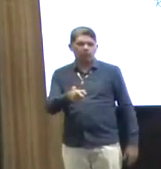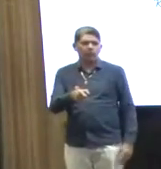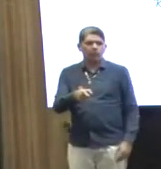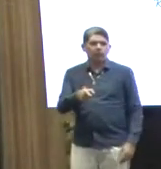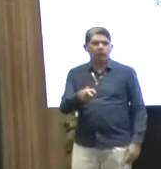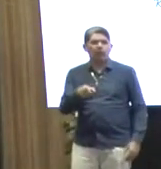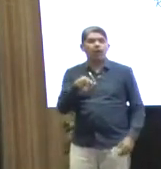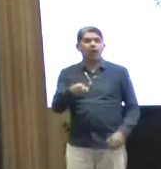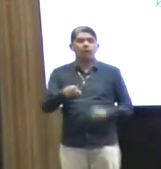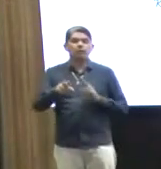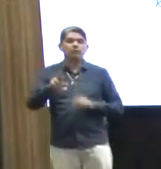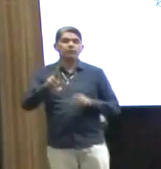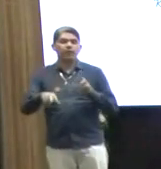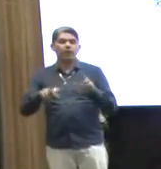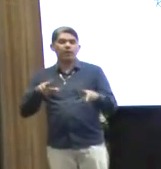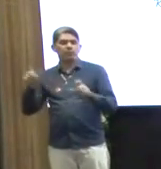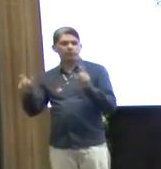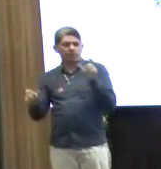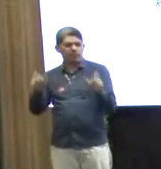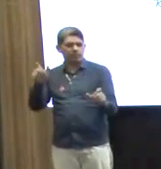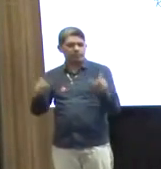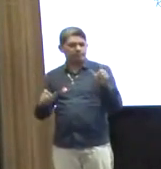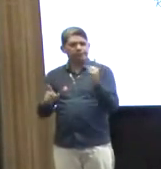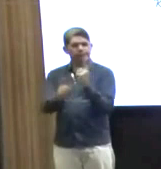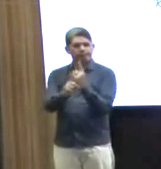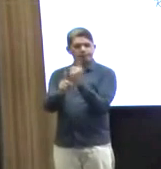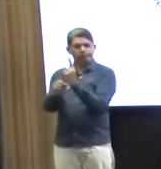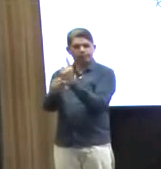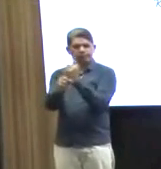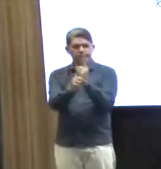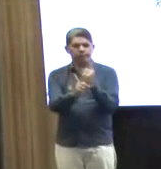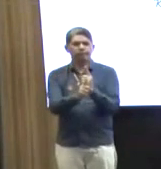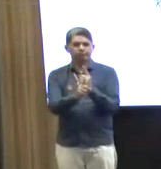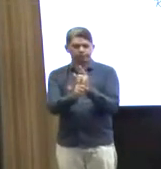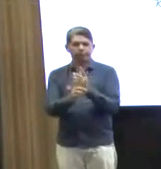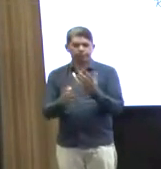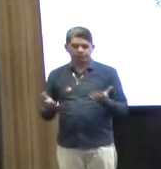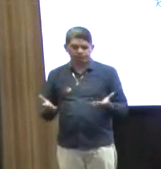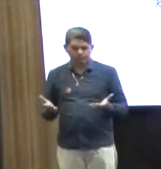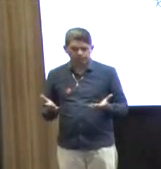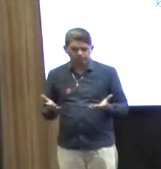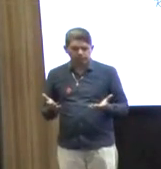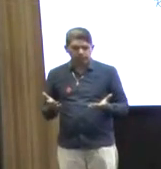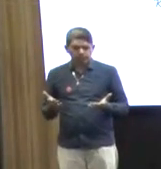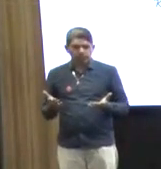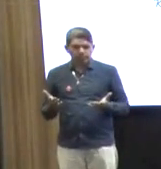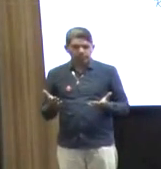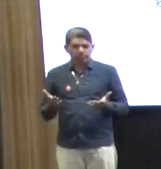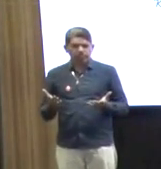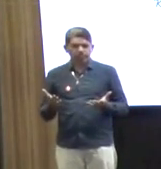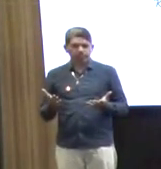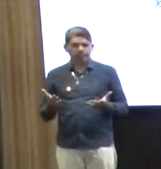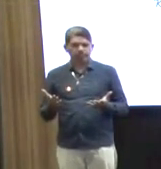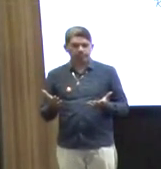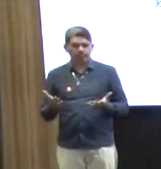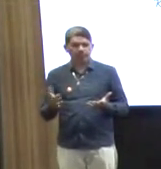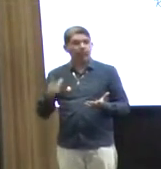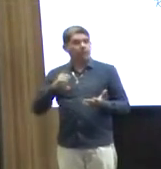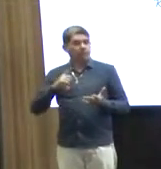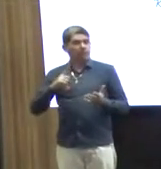as diferentes presenças, elas se encontram. Então, tem uma frase que na